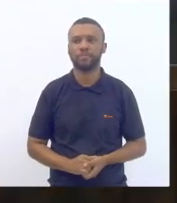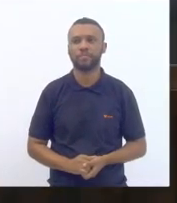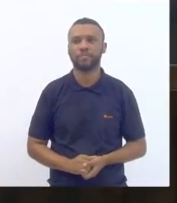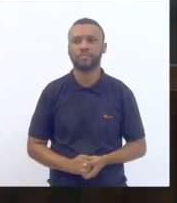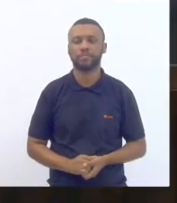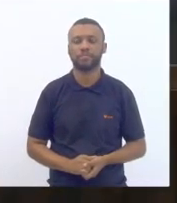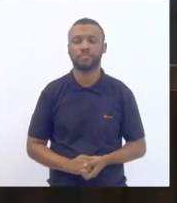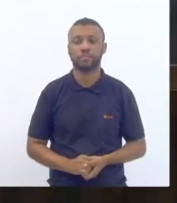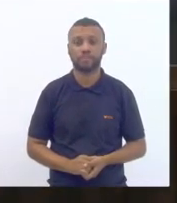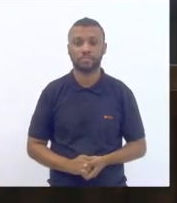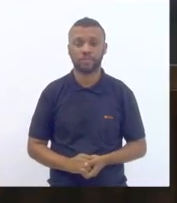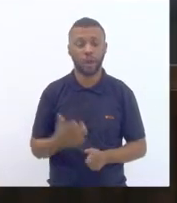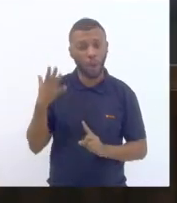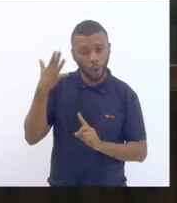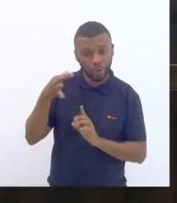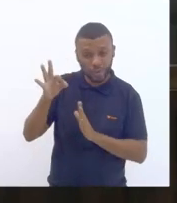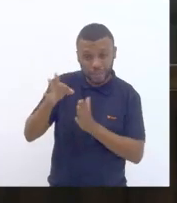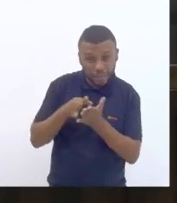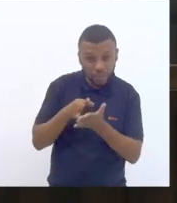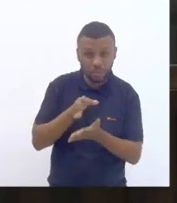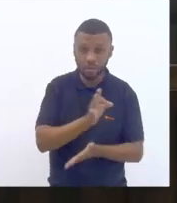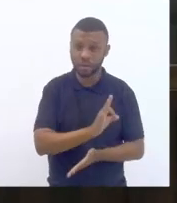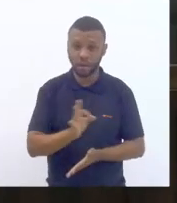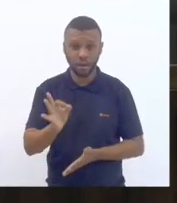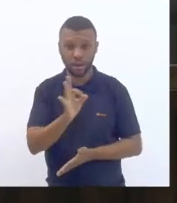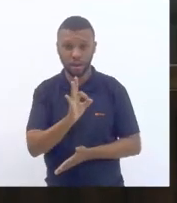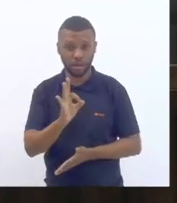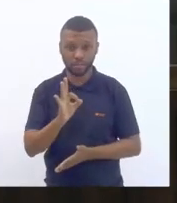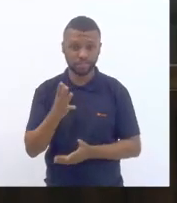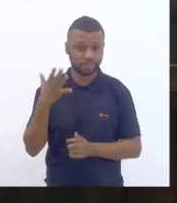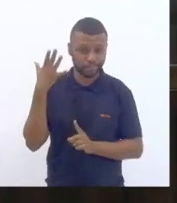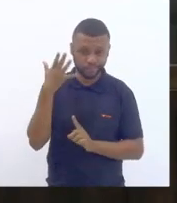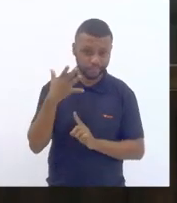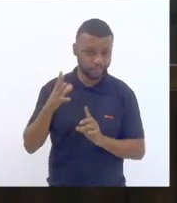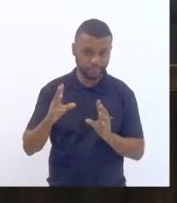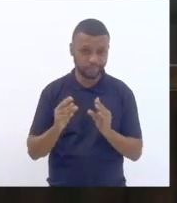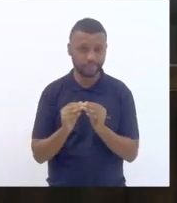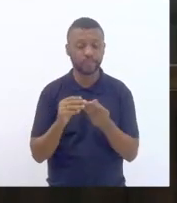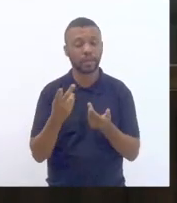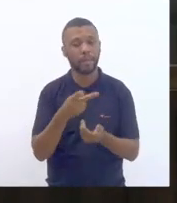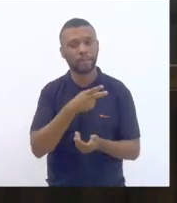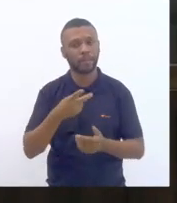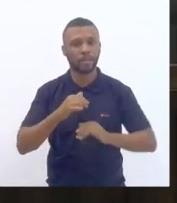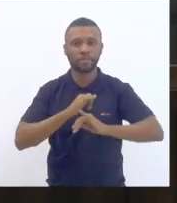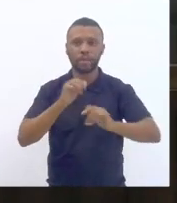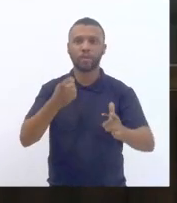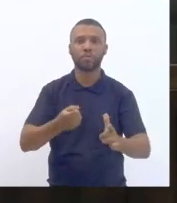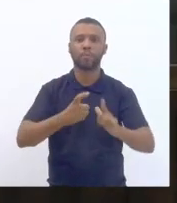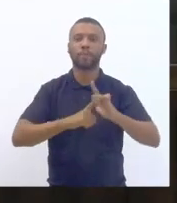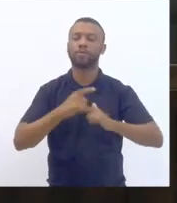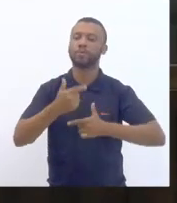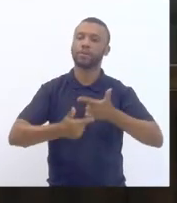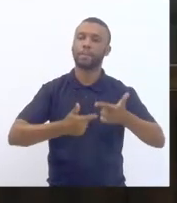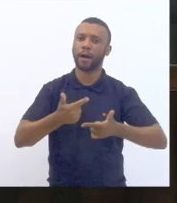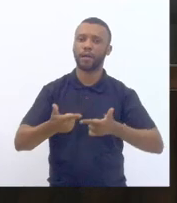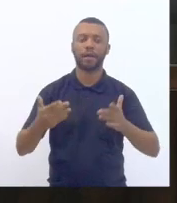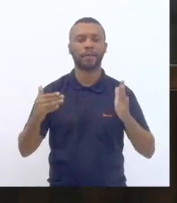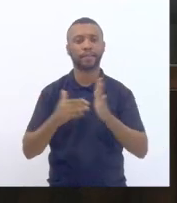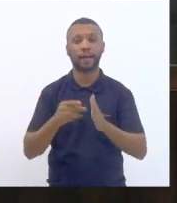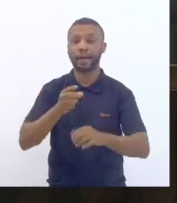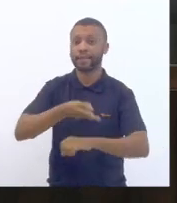e não havendo mais oradores inscritos a presidência suspende os trabalhos